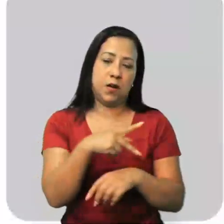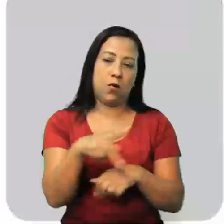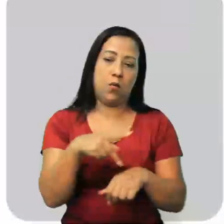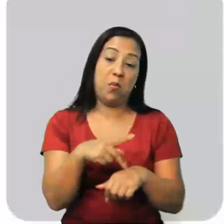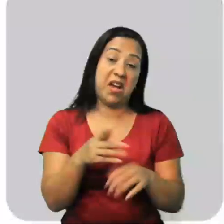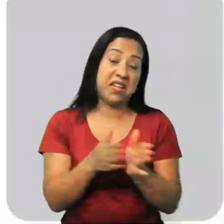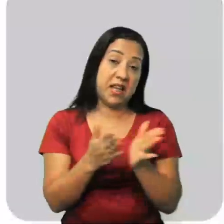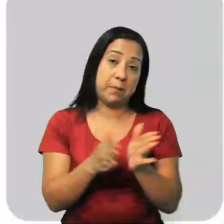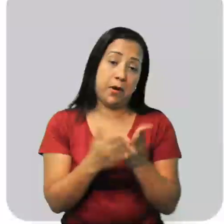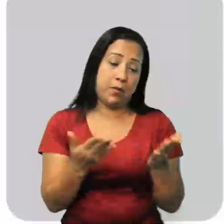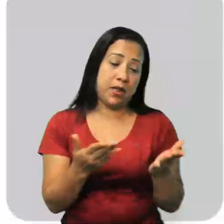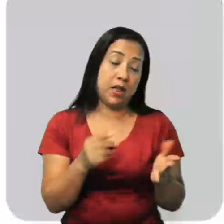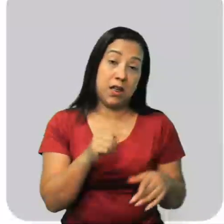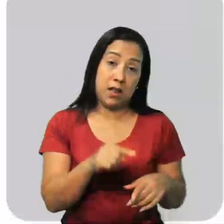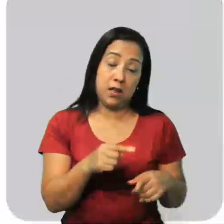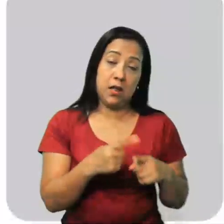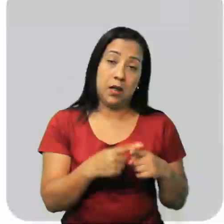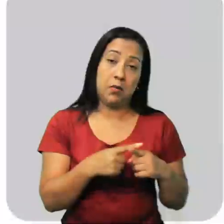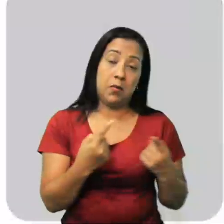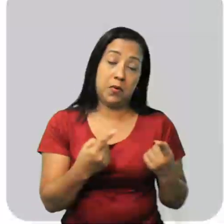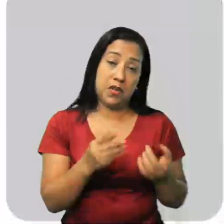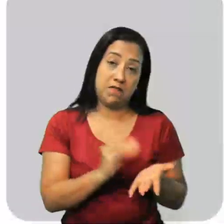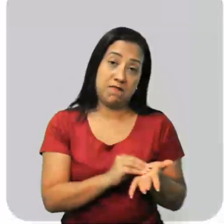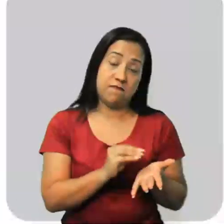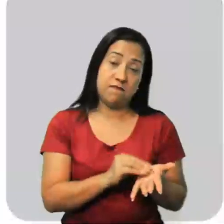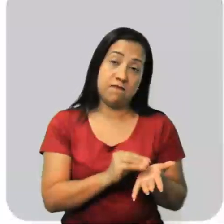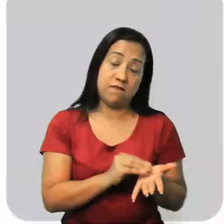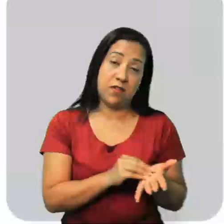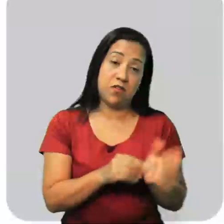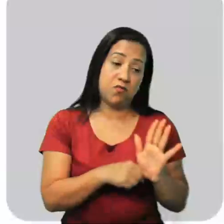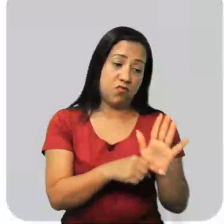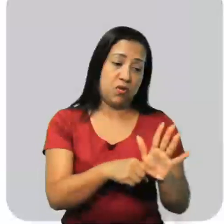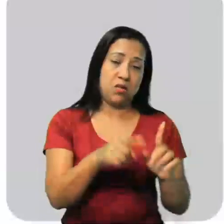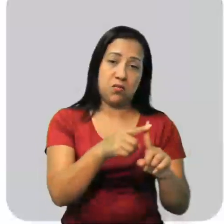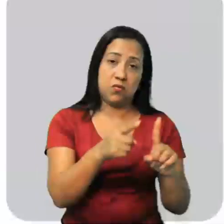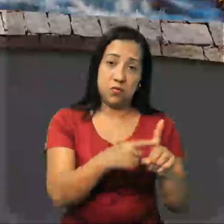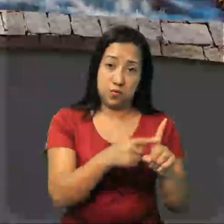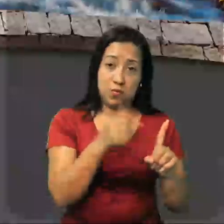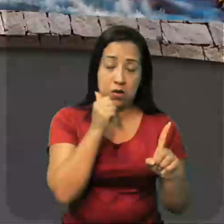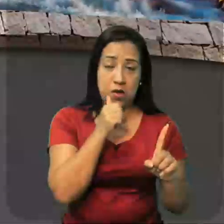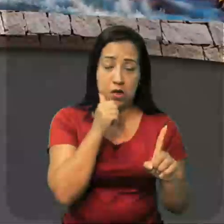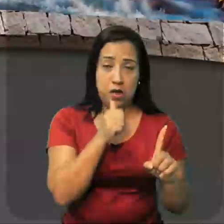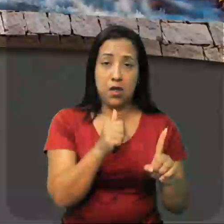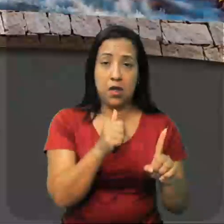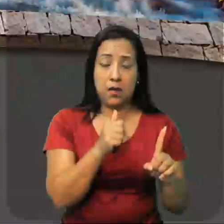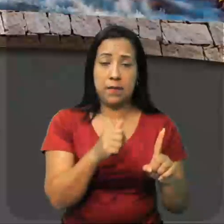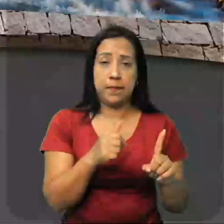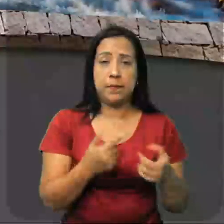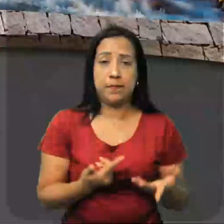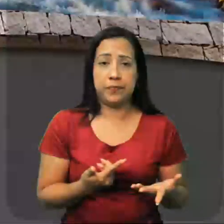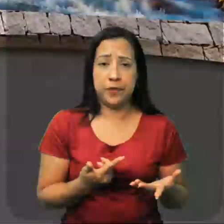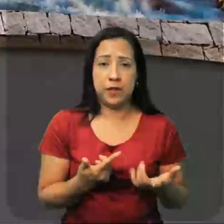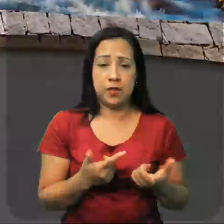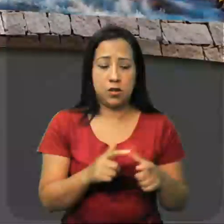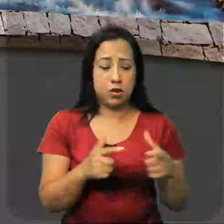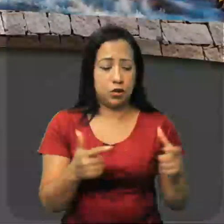Porque faltam condições mínimas para a gravidez. Se o crescimento vegetativo